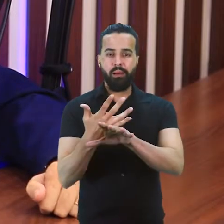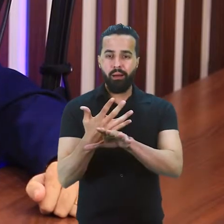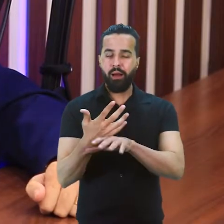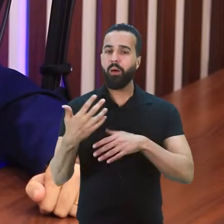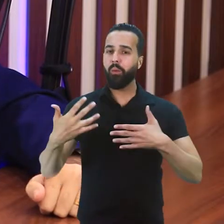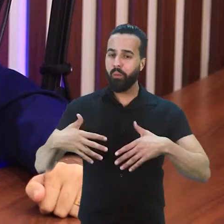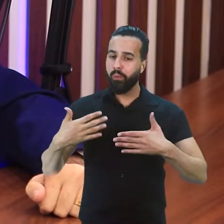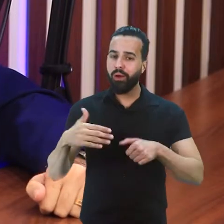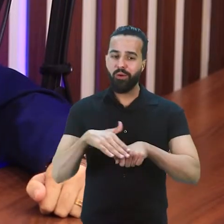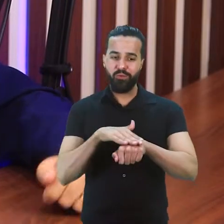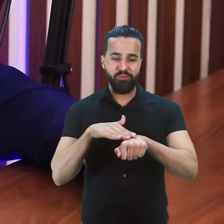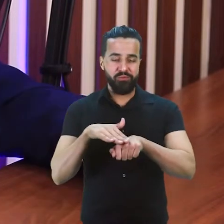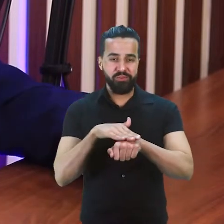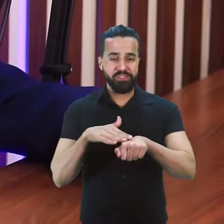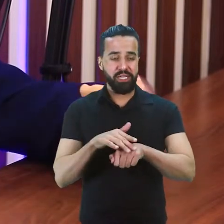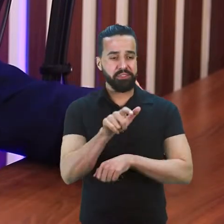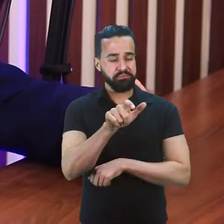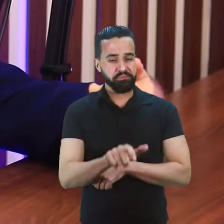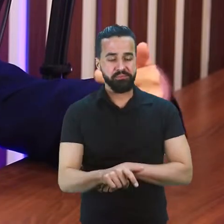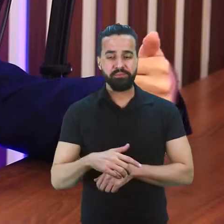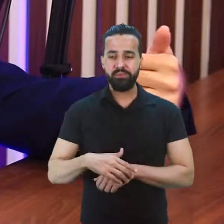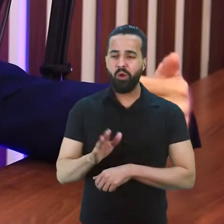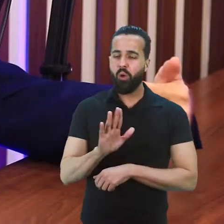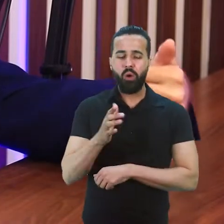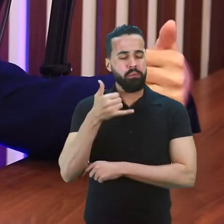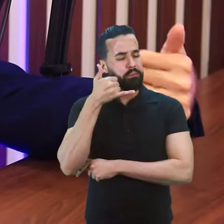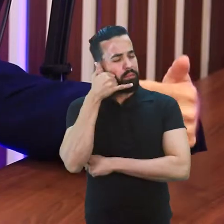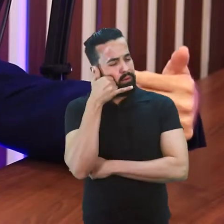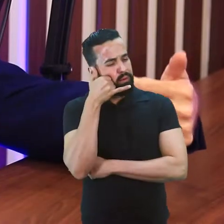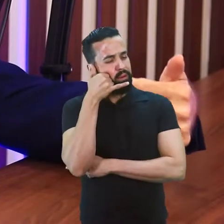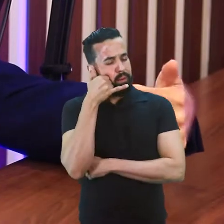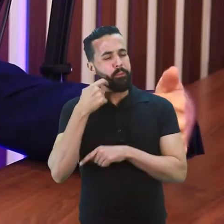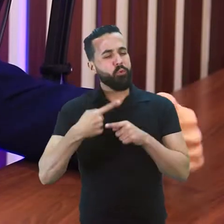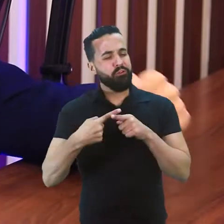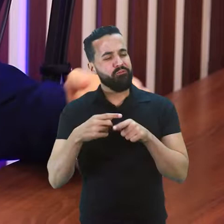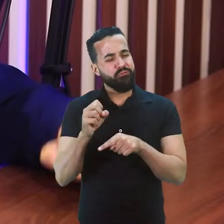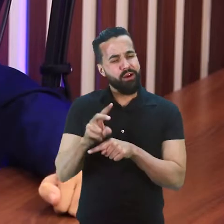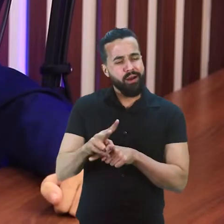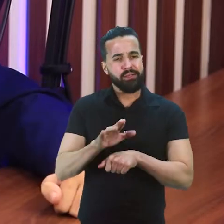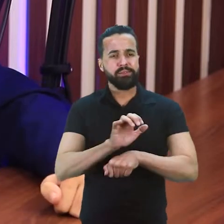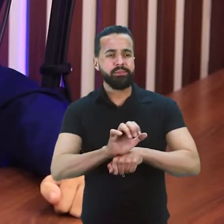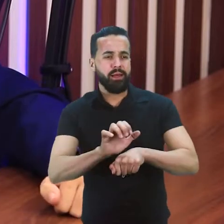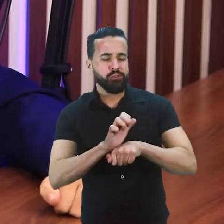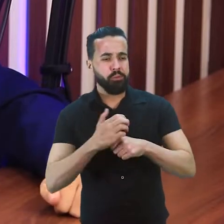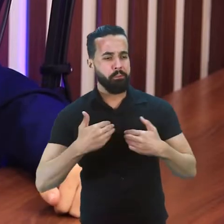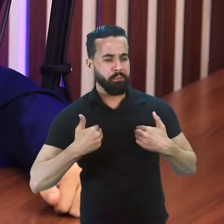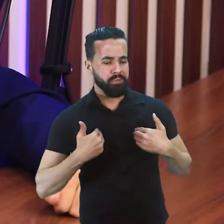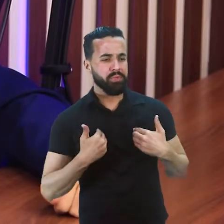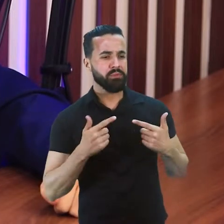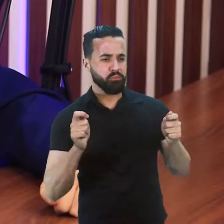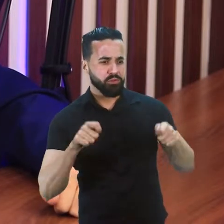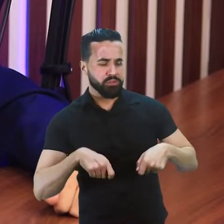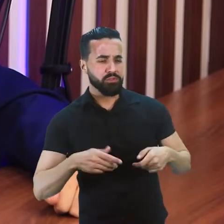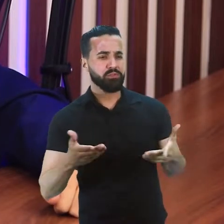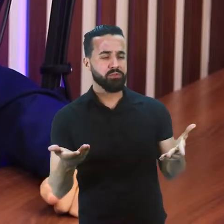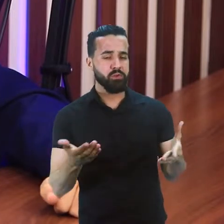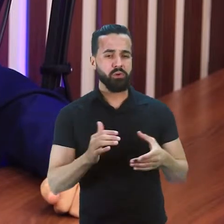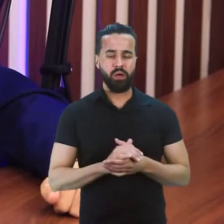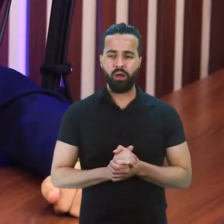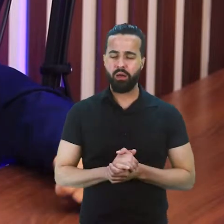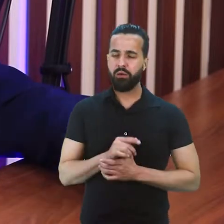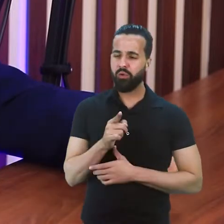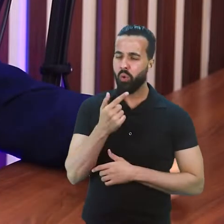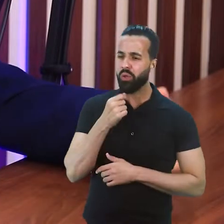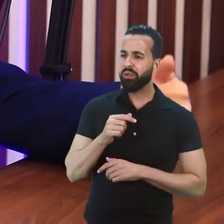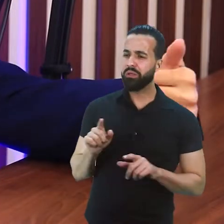E só estava ele lá. Ele atendeu, eu falei, eu tô ligando pela vaga de estágio, assim e tal. Aí ele pegou e falou